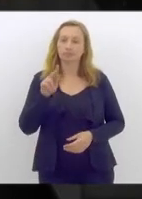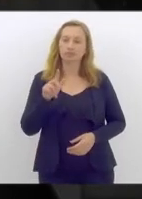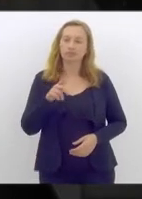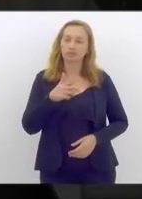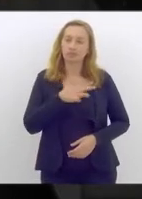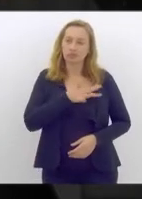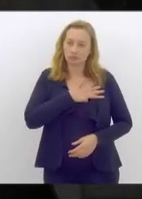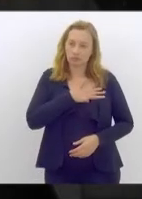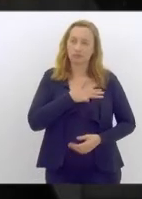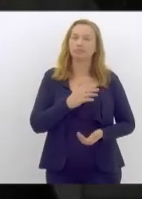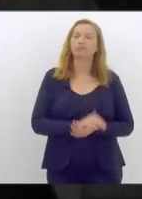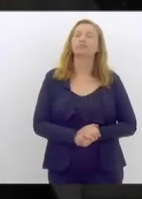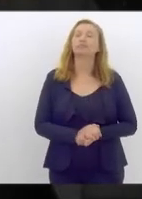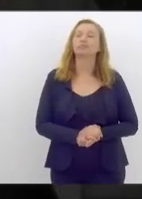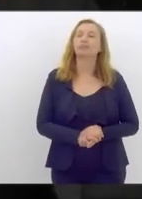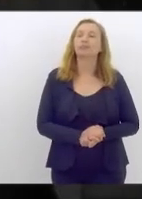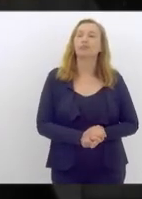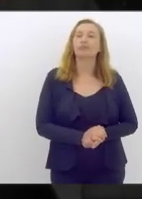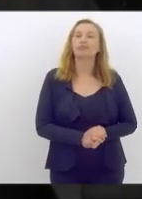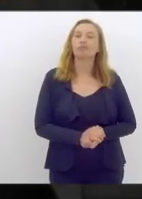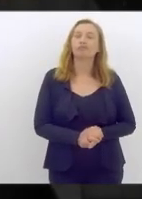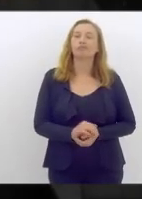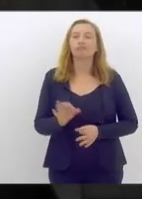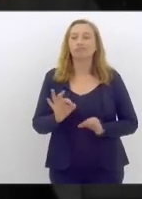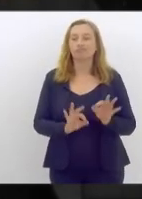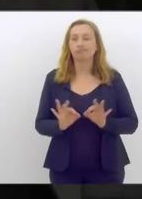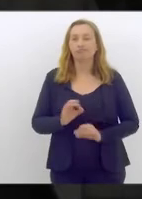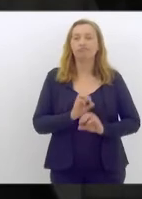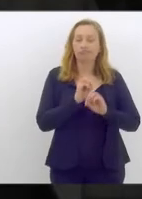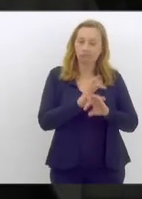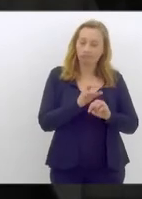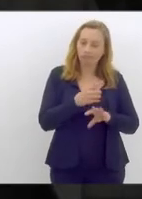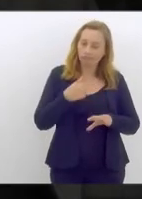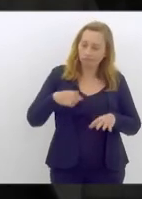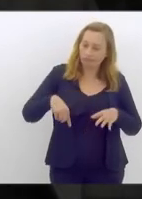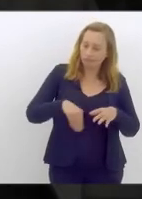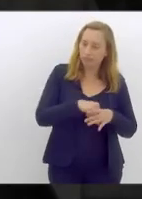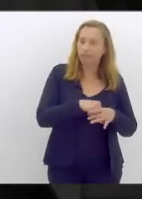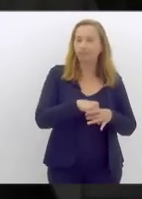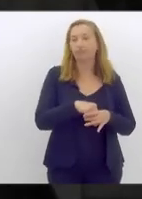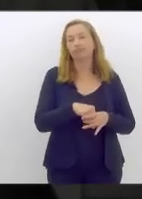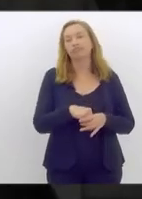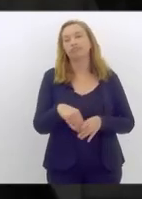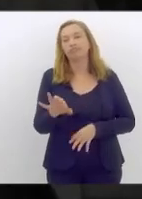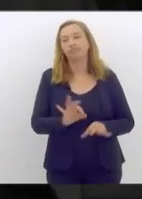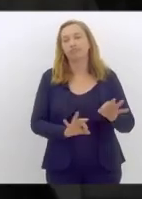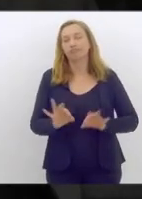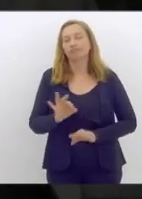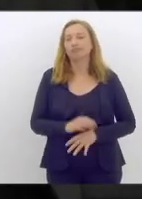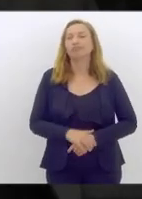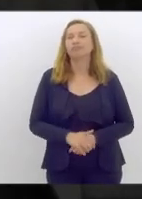programa de educação eu participei atuando na coordenação da elaboração desse programa eu quero